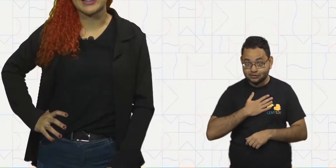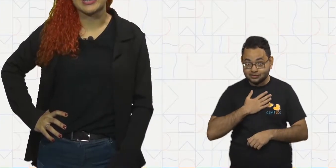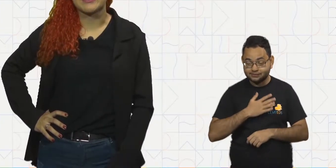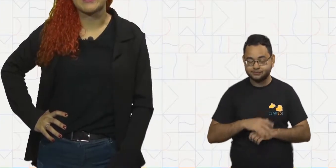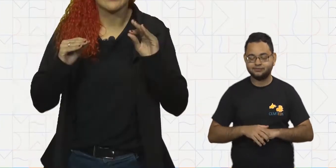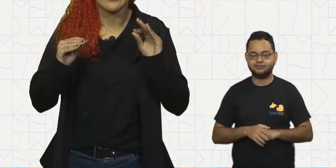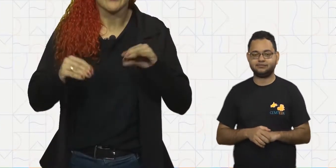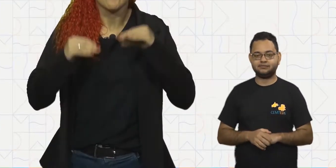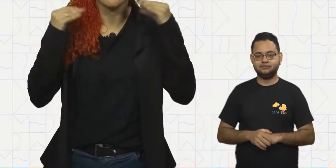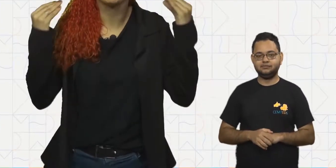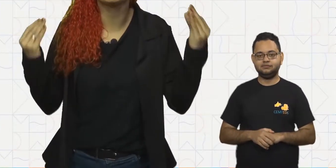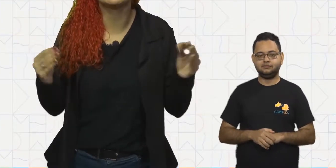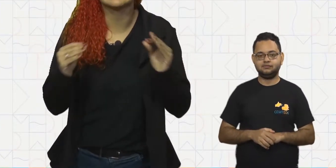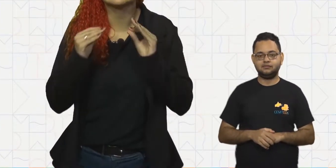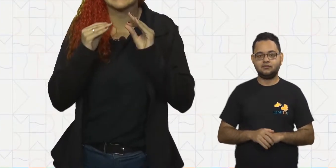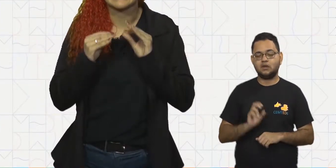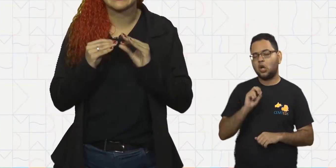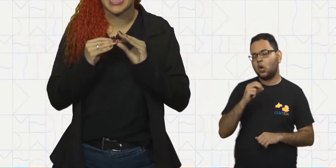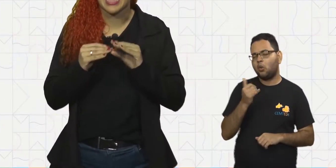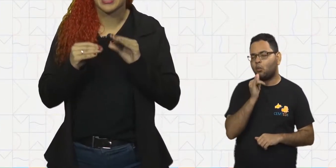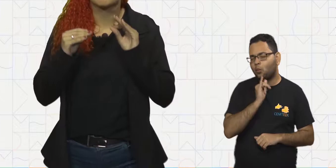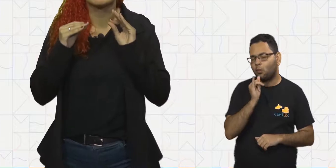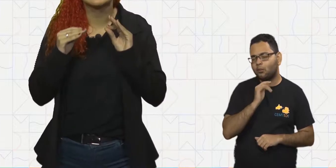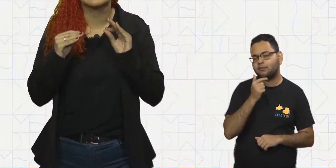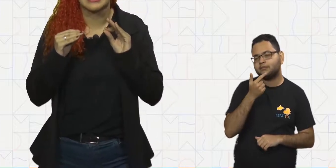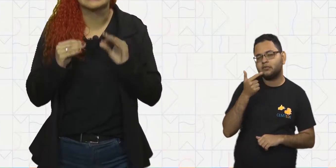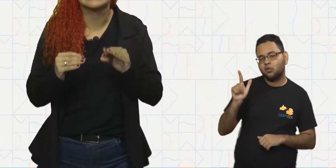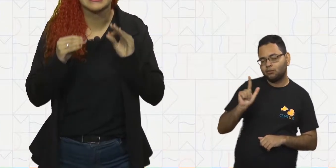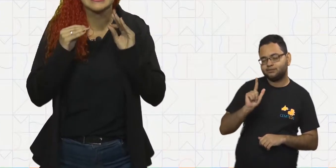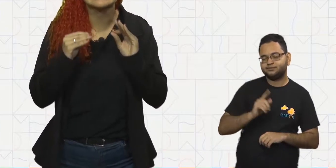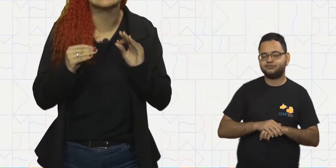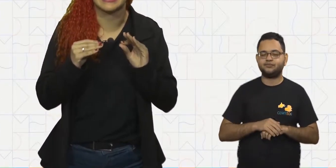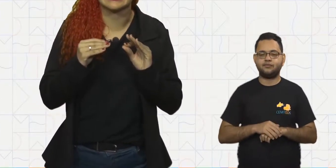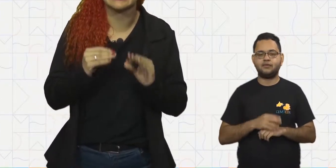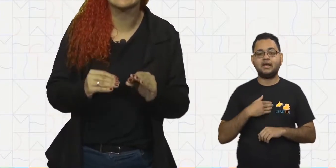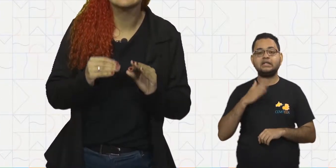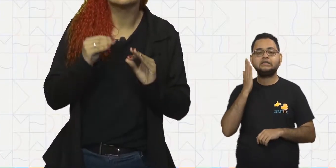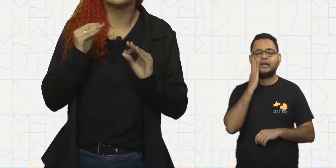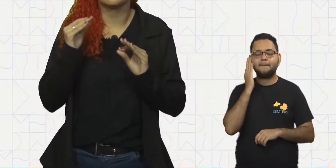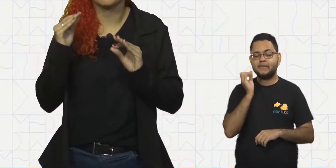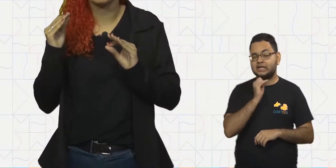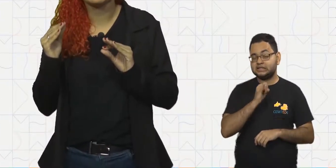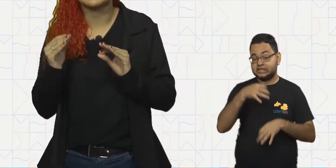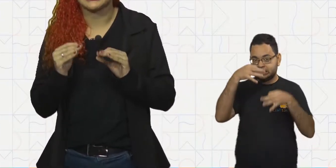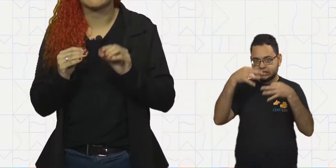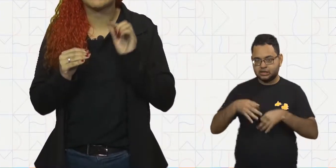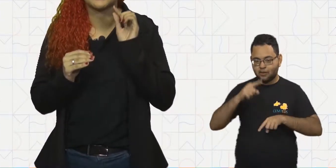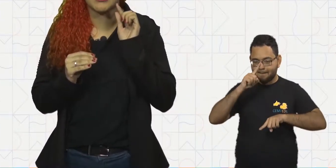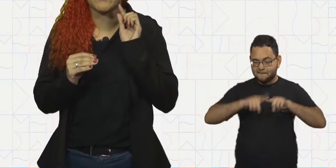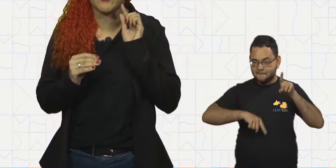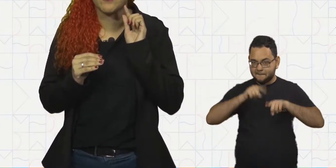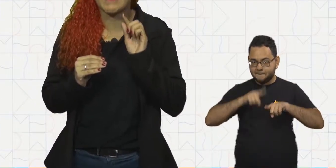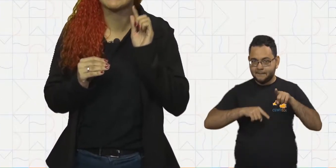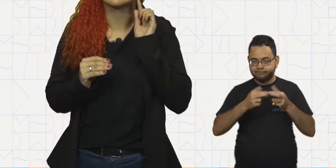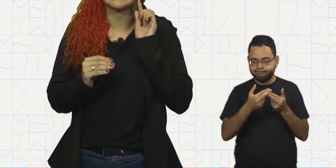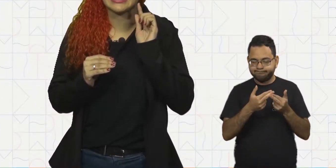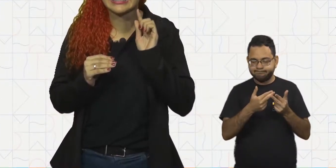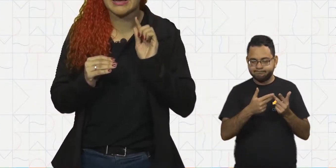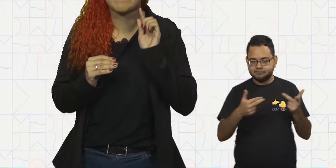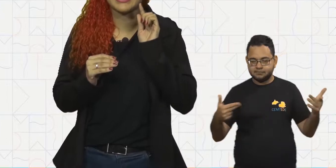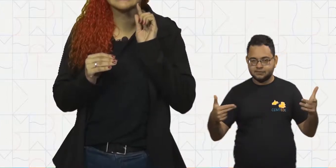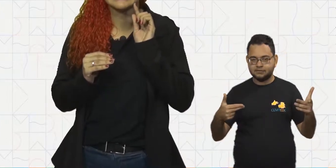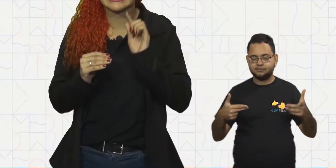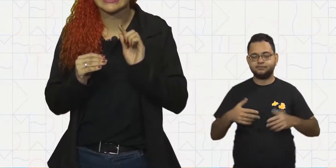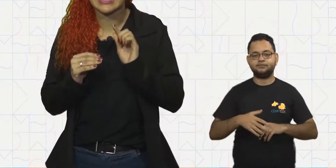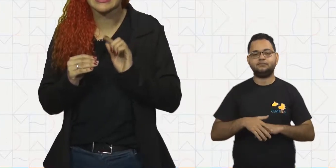times que vocês estão sem ou de acertar a quantidade exata de objetos de uma forma